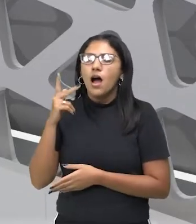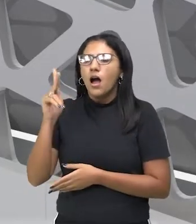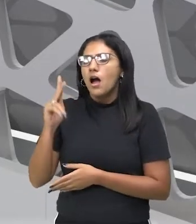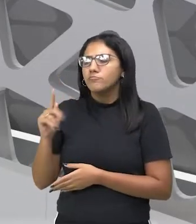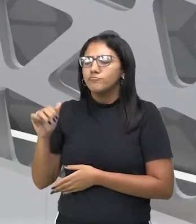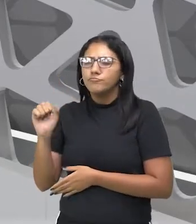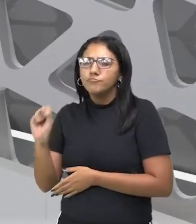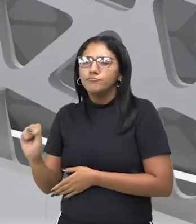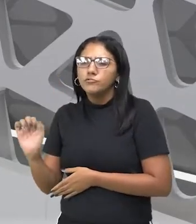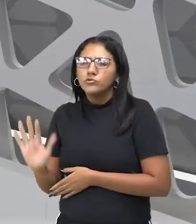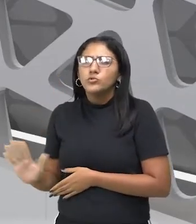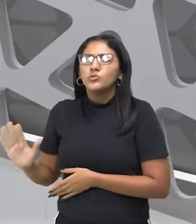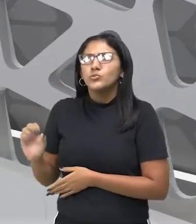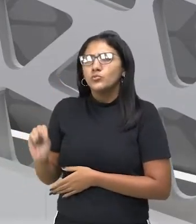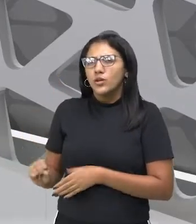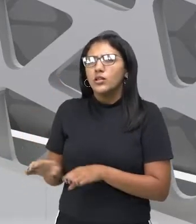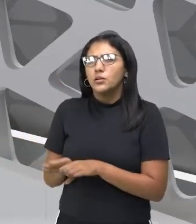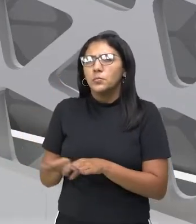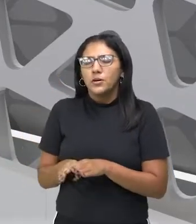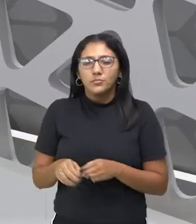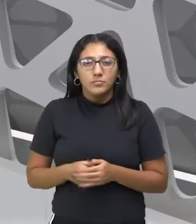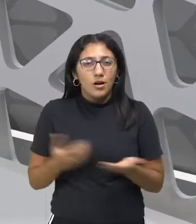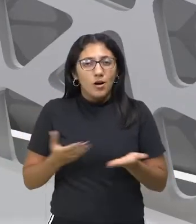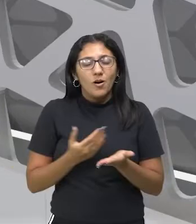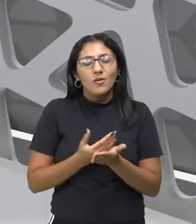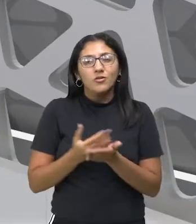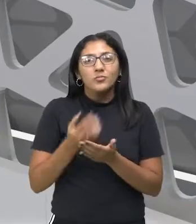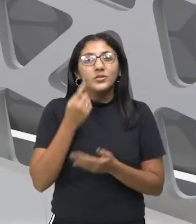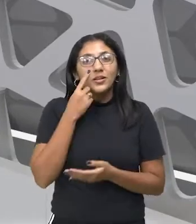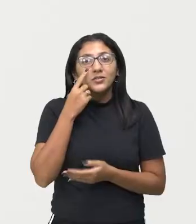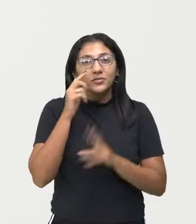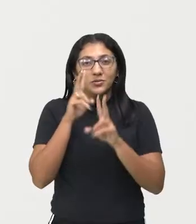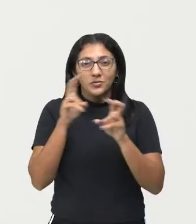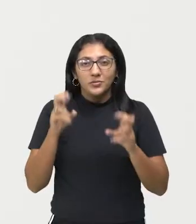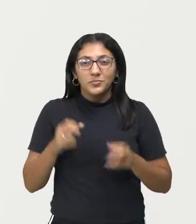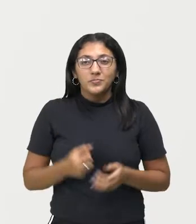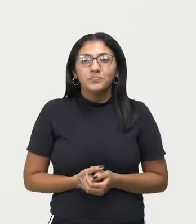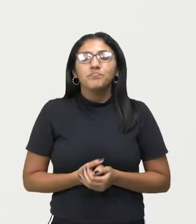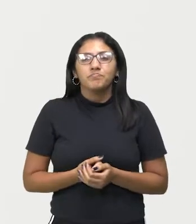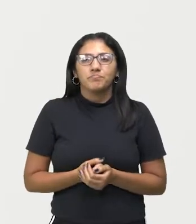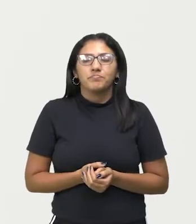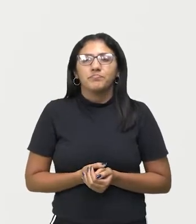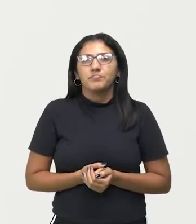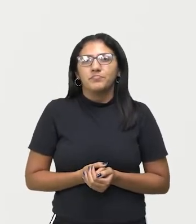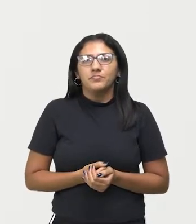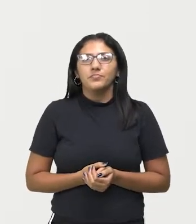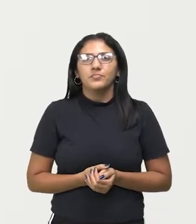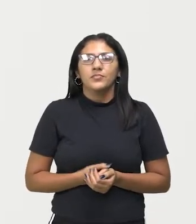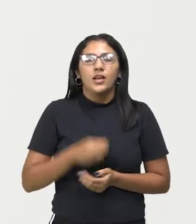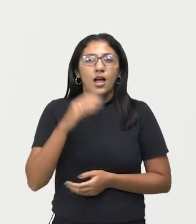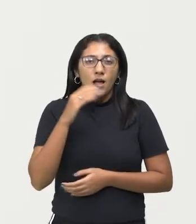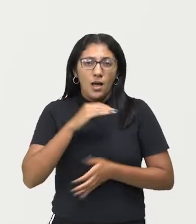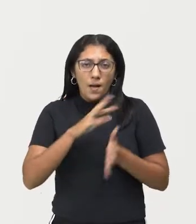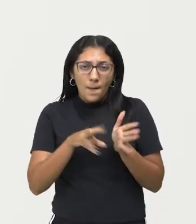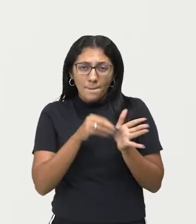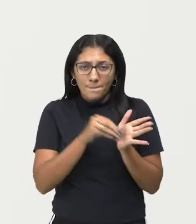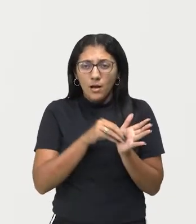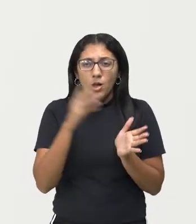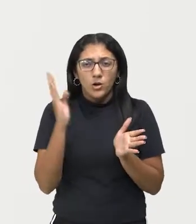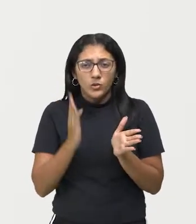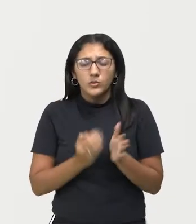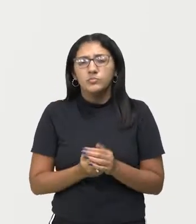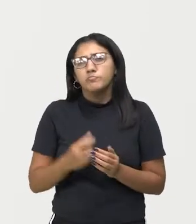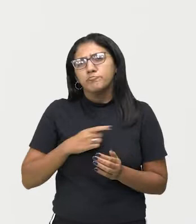lá no Sul do Brasil. Então vamos lá verificar o nosso primeiro texto. Então a gente começa falando que na Amazônia brasileira ela vai ter